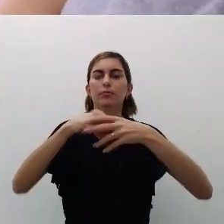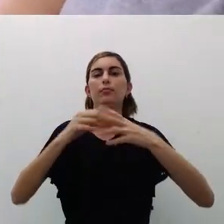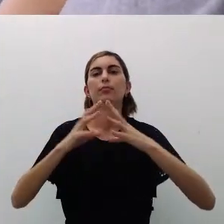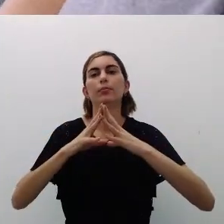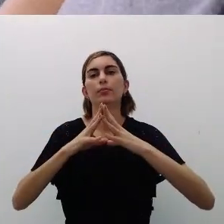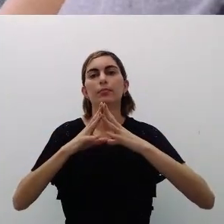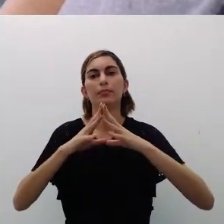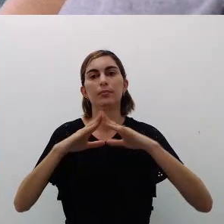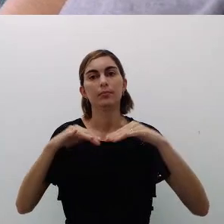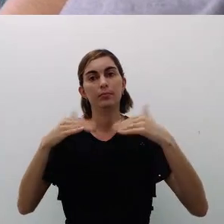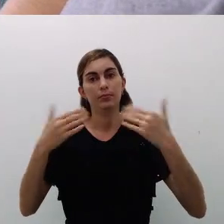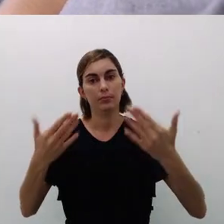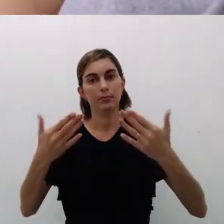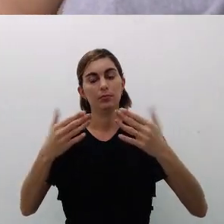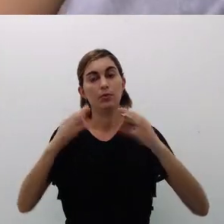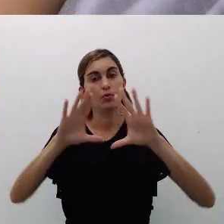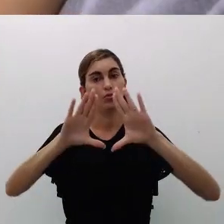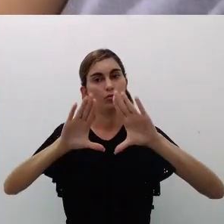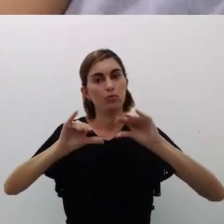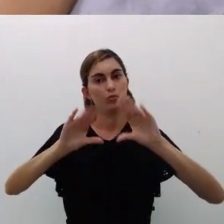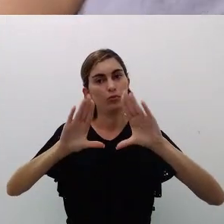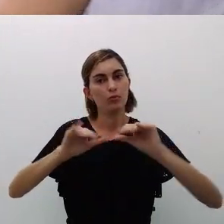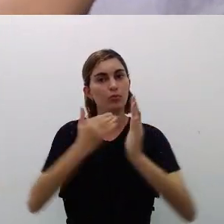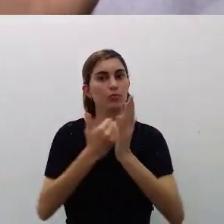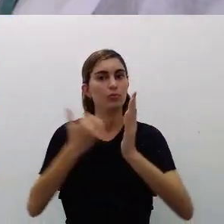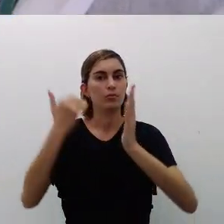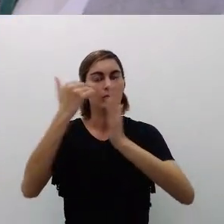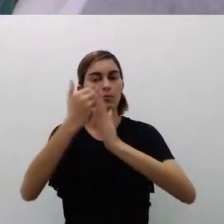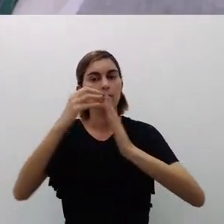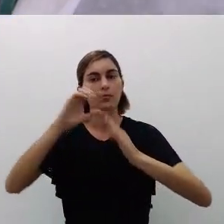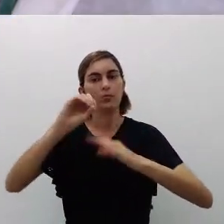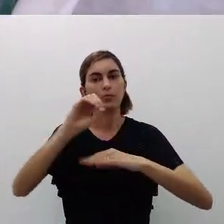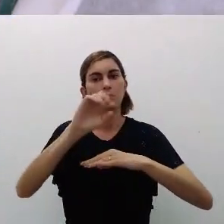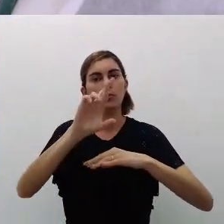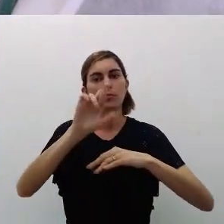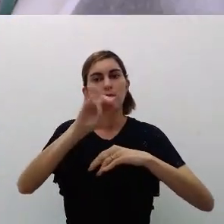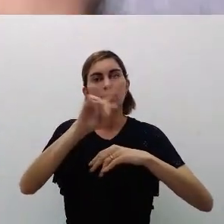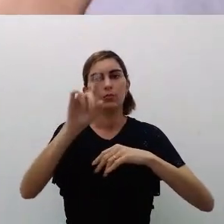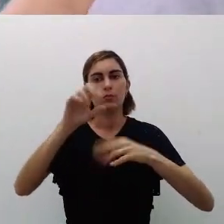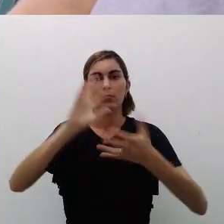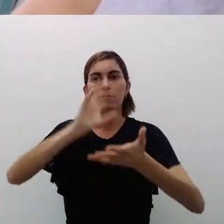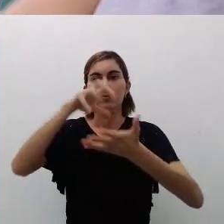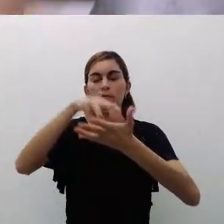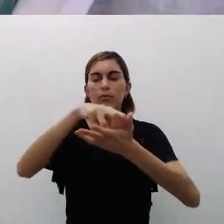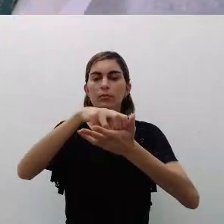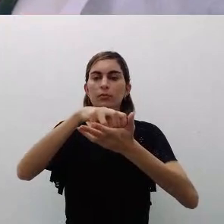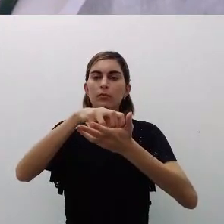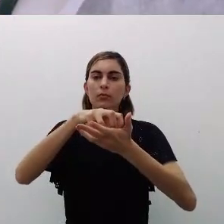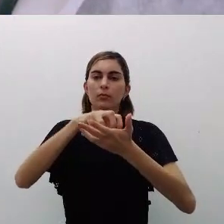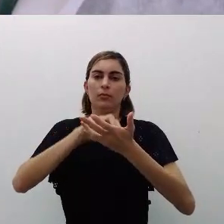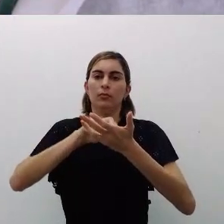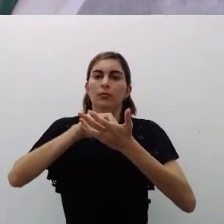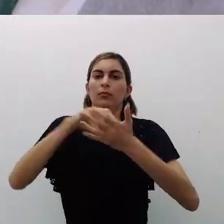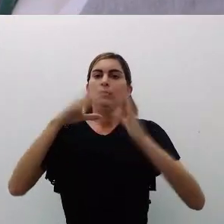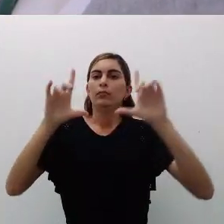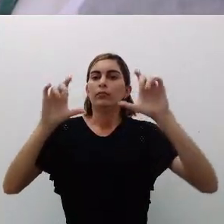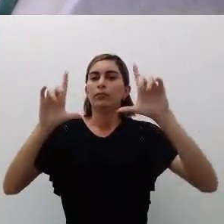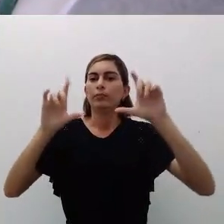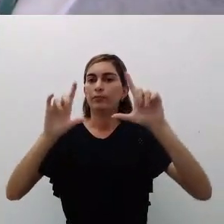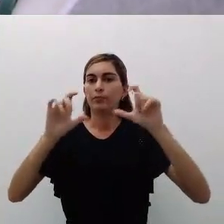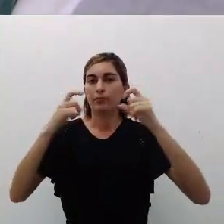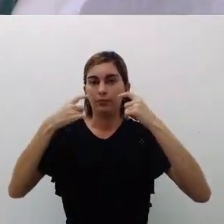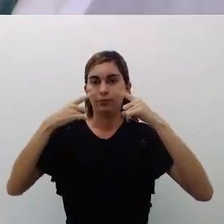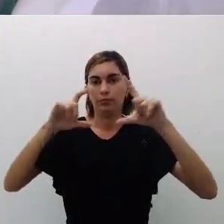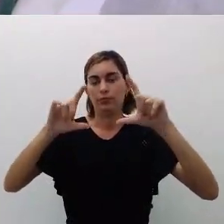O sofá está mais na linha do horizonte, mais no centro, né, da imagem. O centro